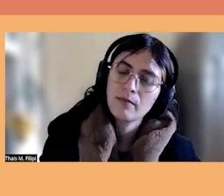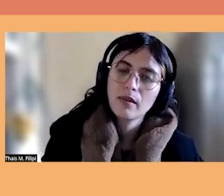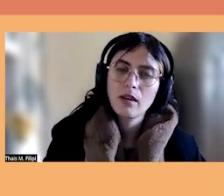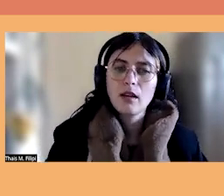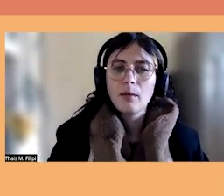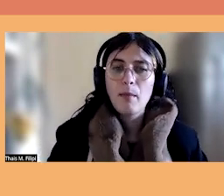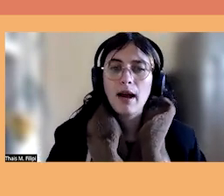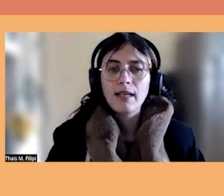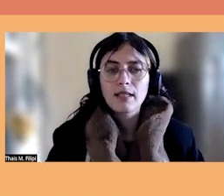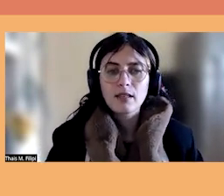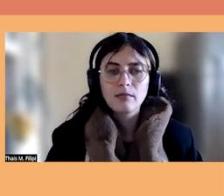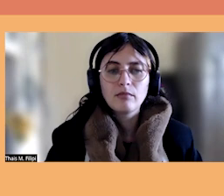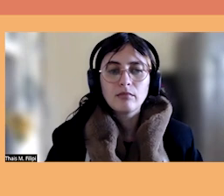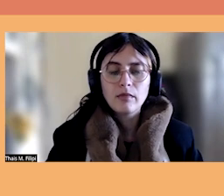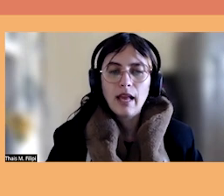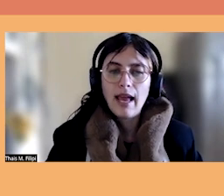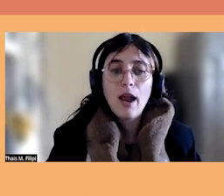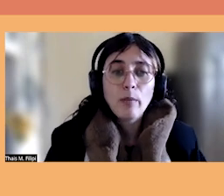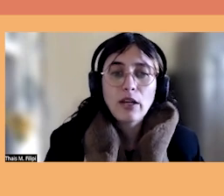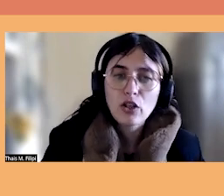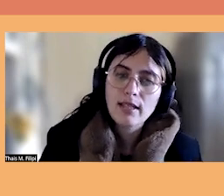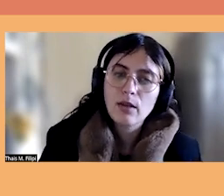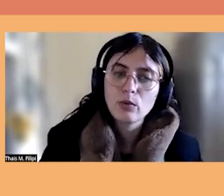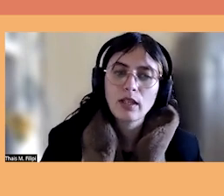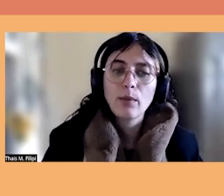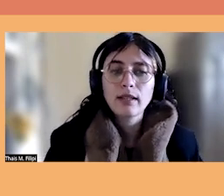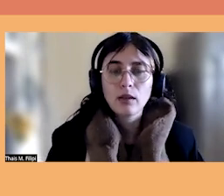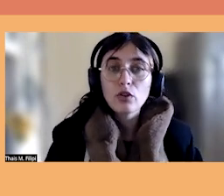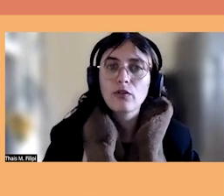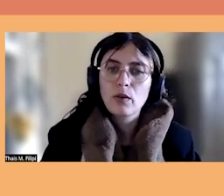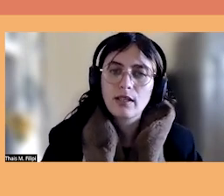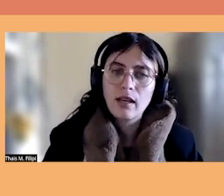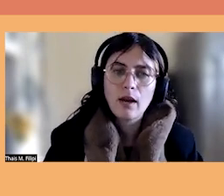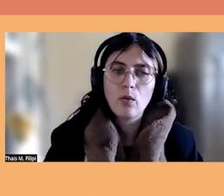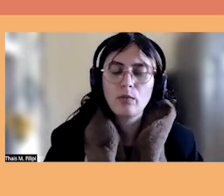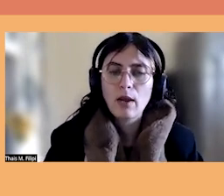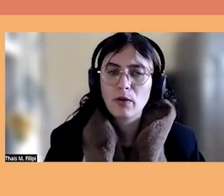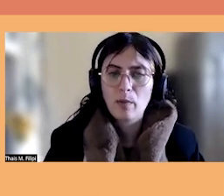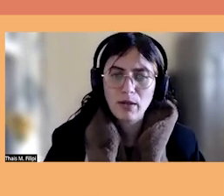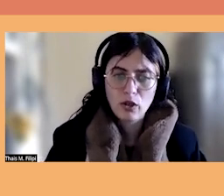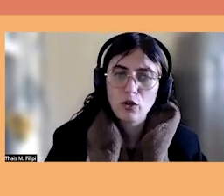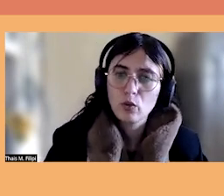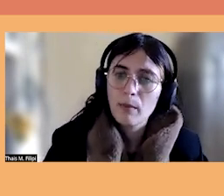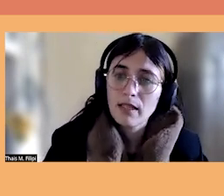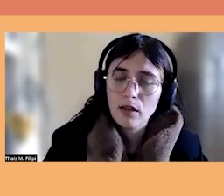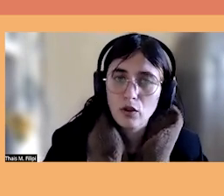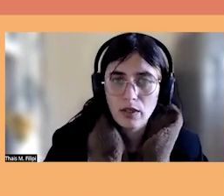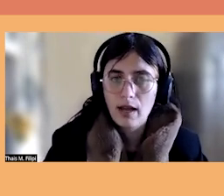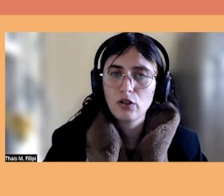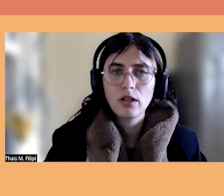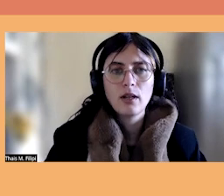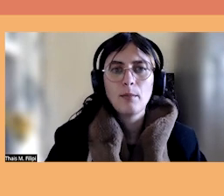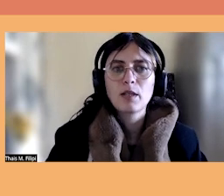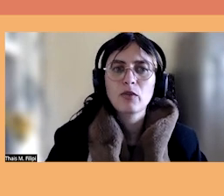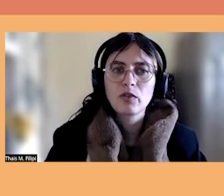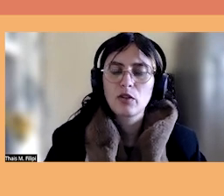casa. Mas realmente esse é um que não é tão difícil assim, né? Tem um passo a passo que te ajuda bastante no